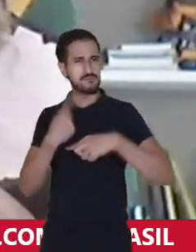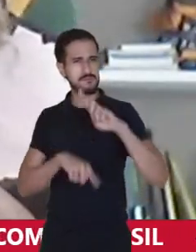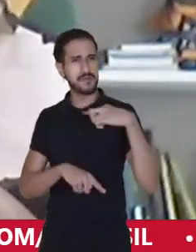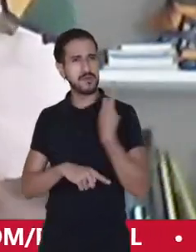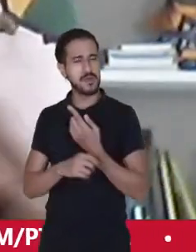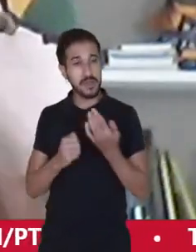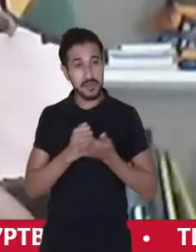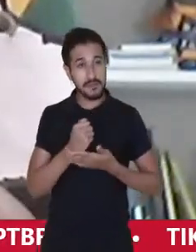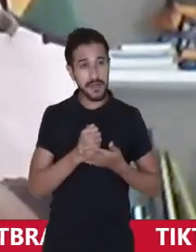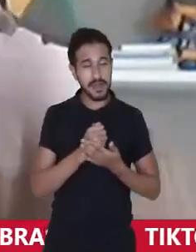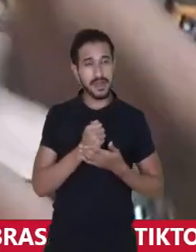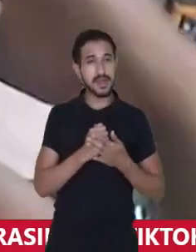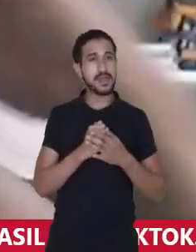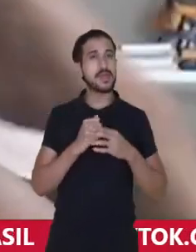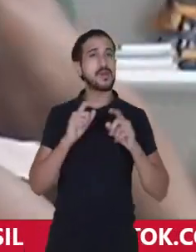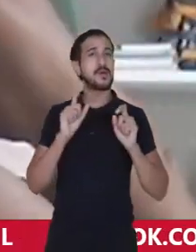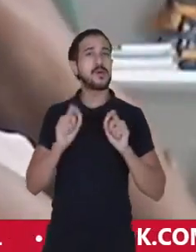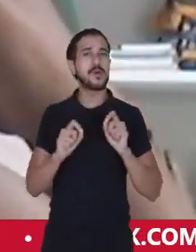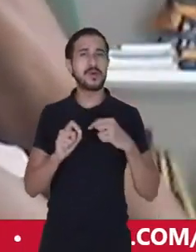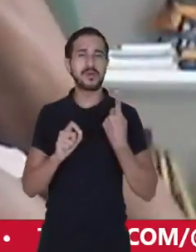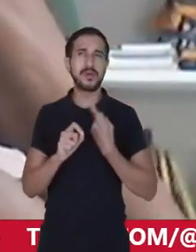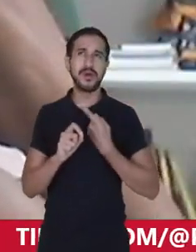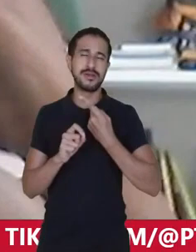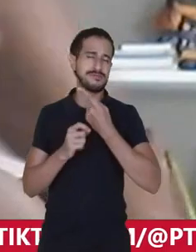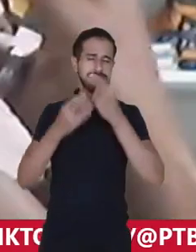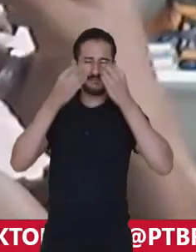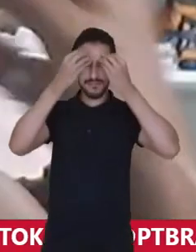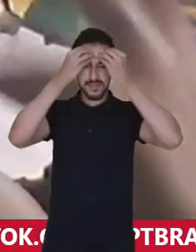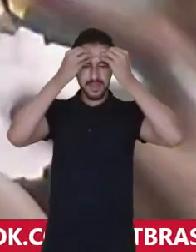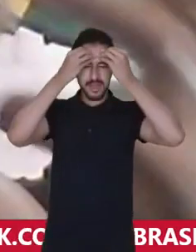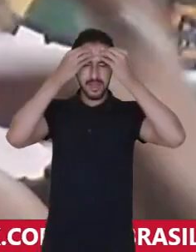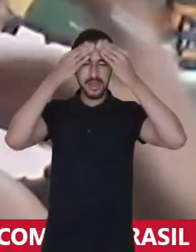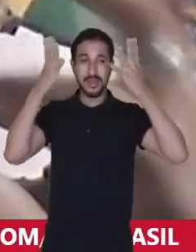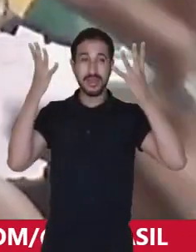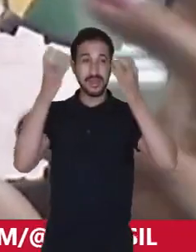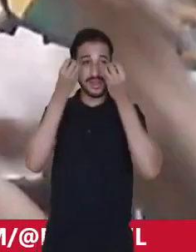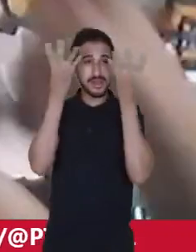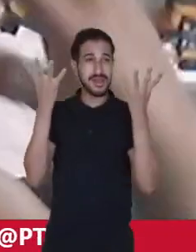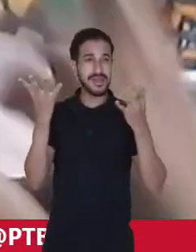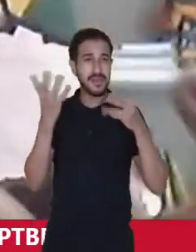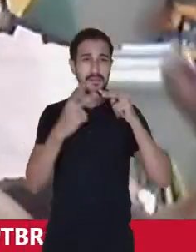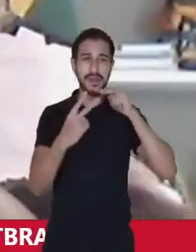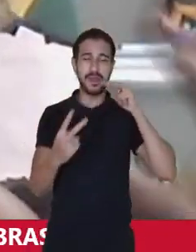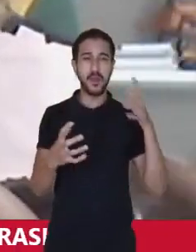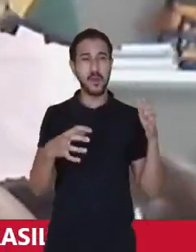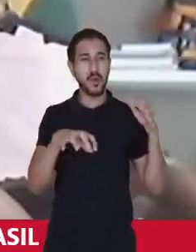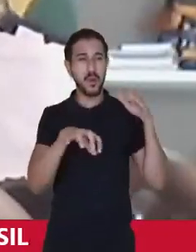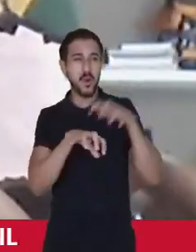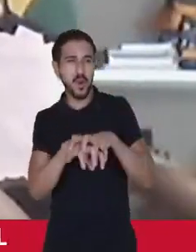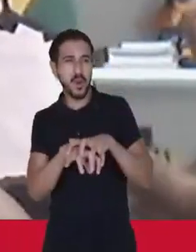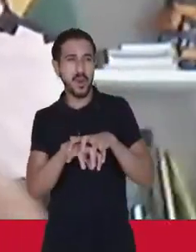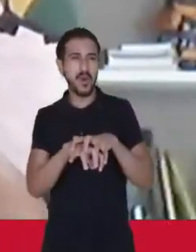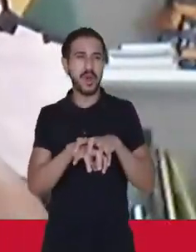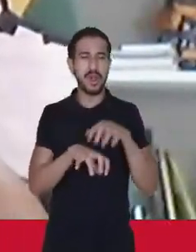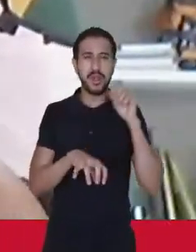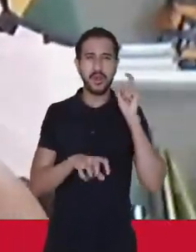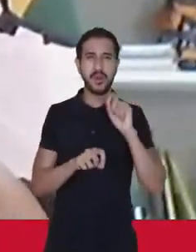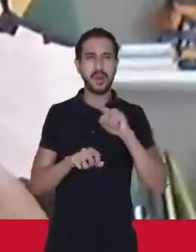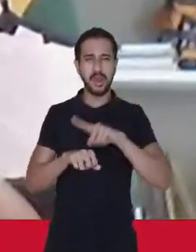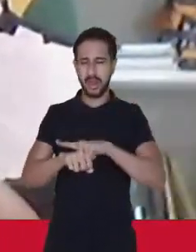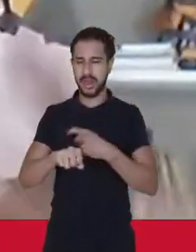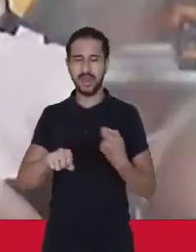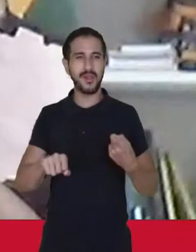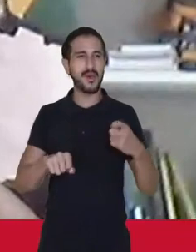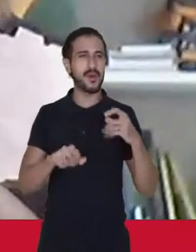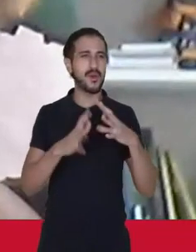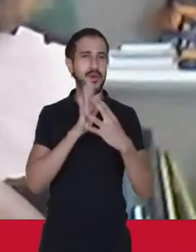nossa matriz, para a gente tirar da nossa cabeça essa visão colonial do quilombo